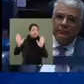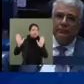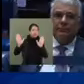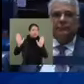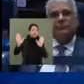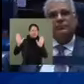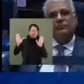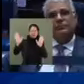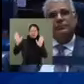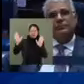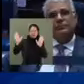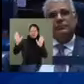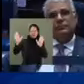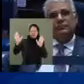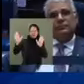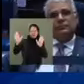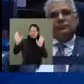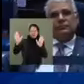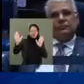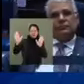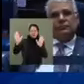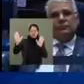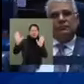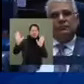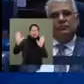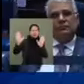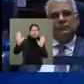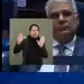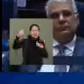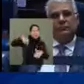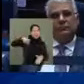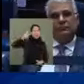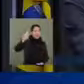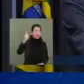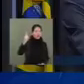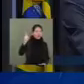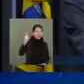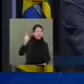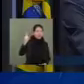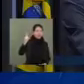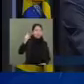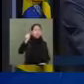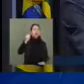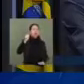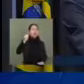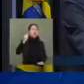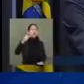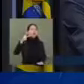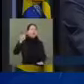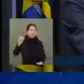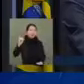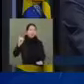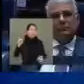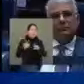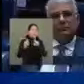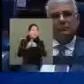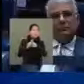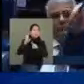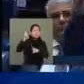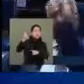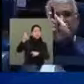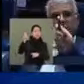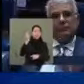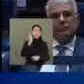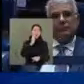Goiás, o maior espaço para referência à APAI. Foram 5 milhões destinados. O